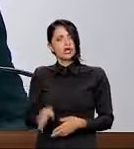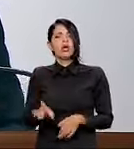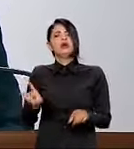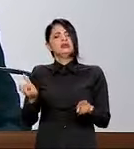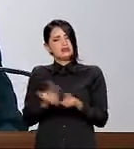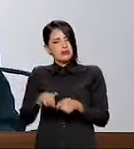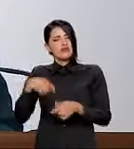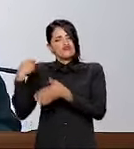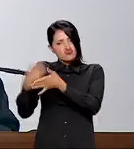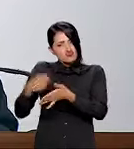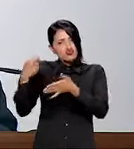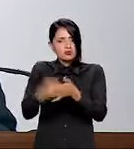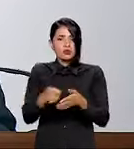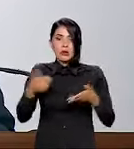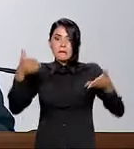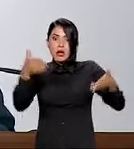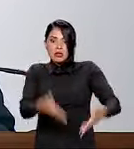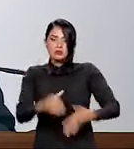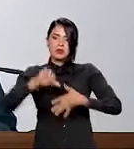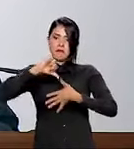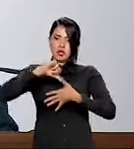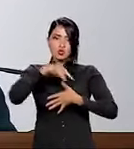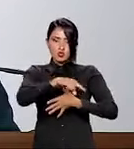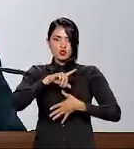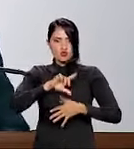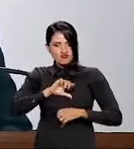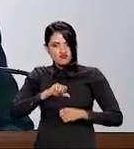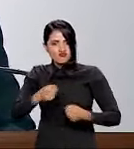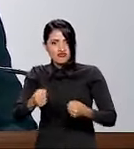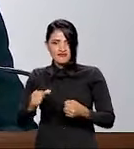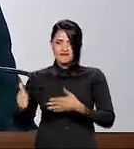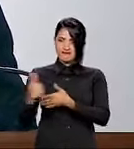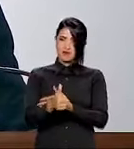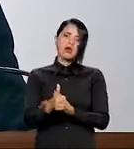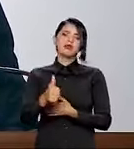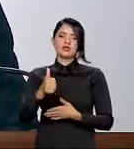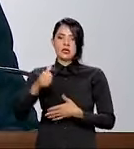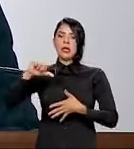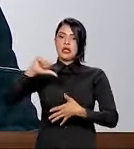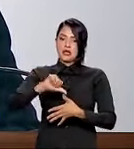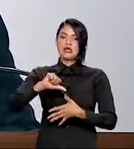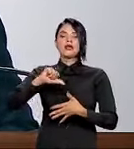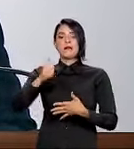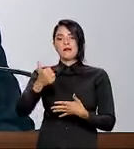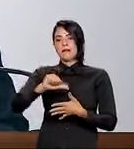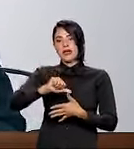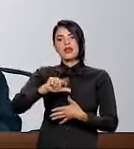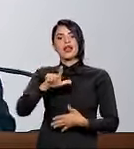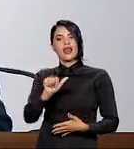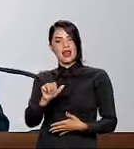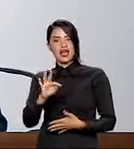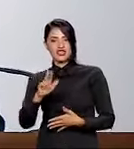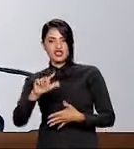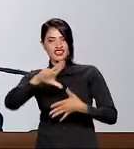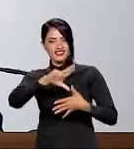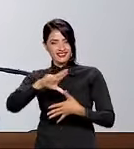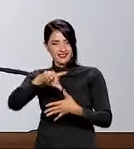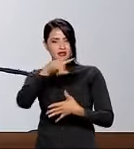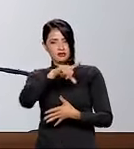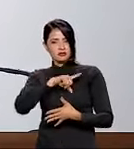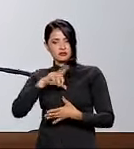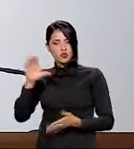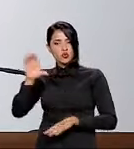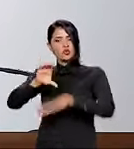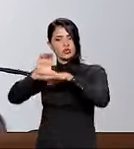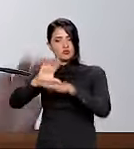brigo muito pela participação da América do Sul e da América Latina no Conselho Nacional, no Conselho de Segurança como